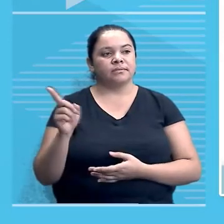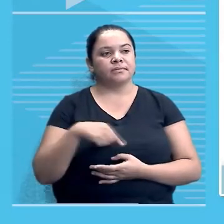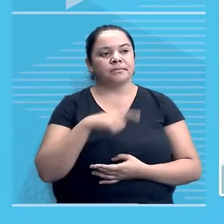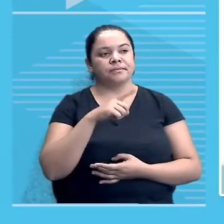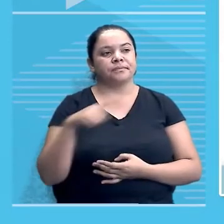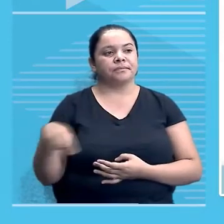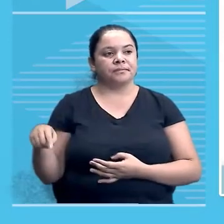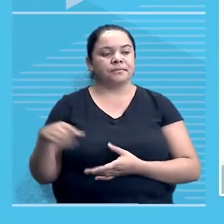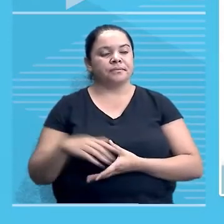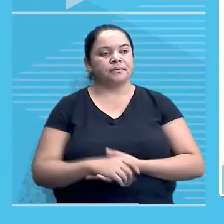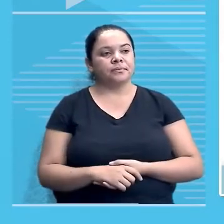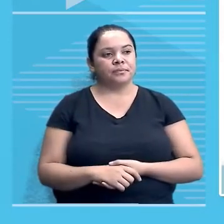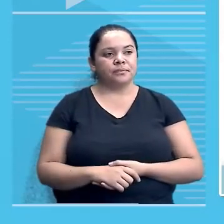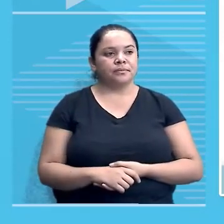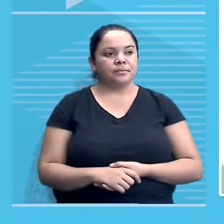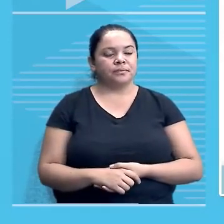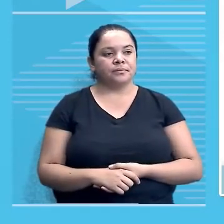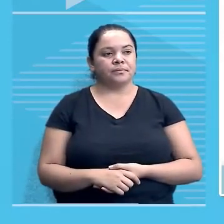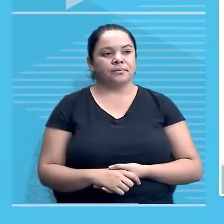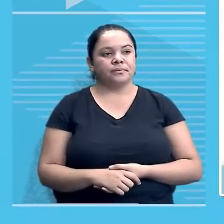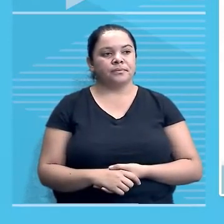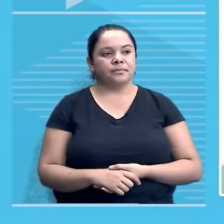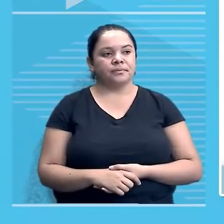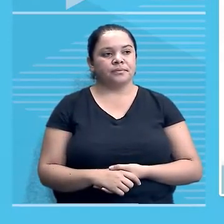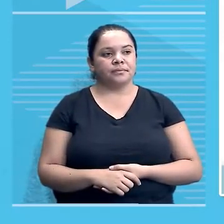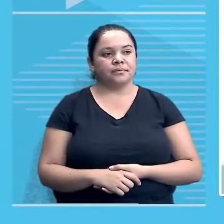eu recebo 50 calorias,